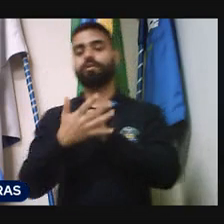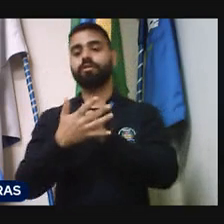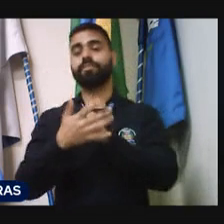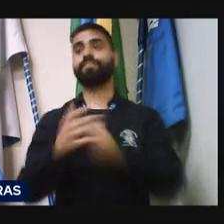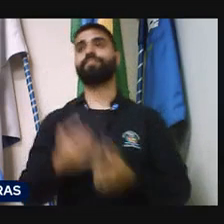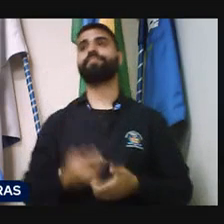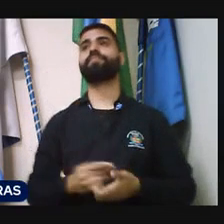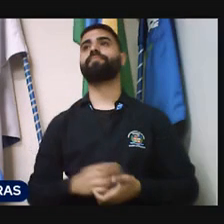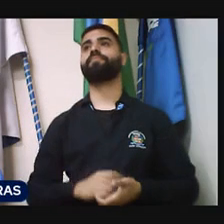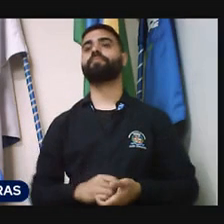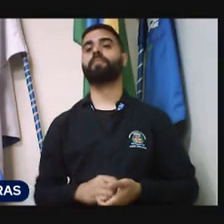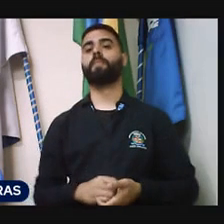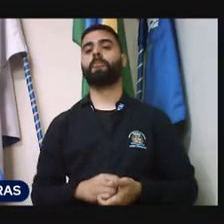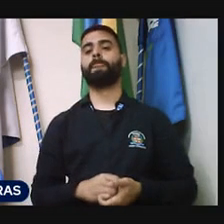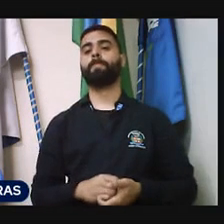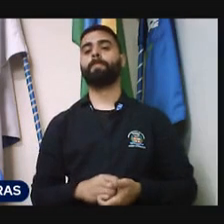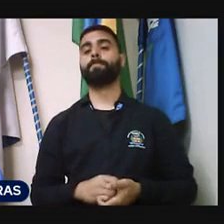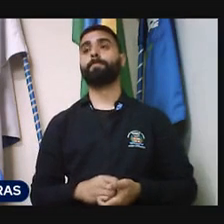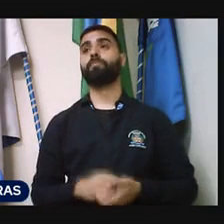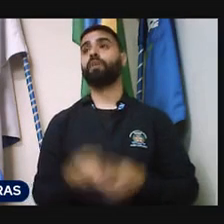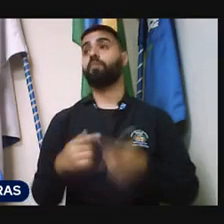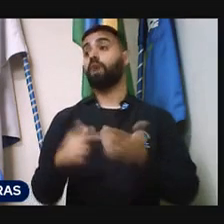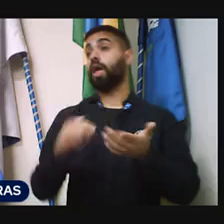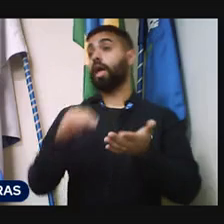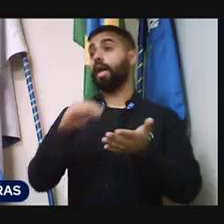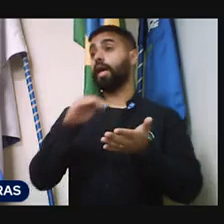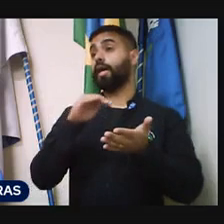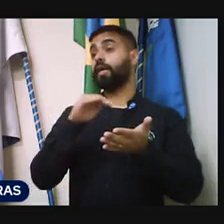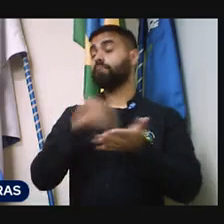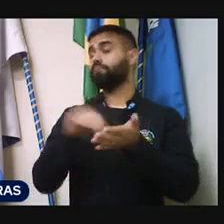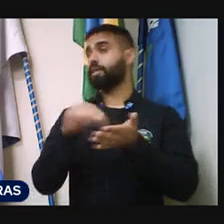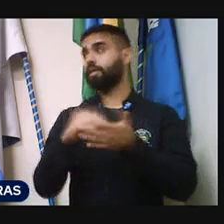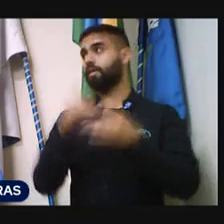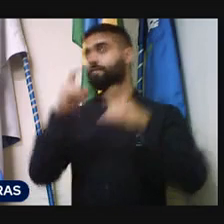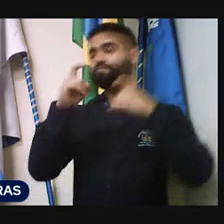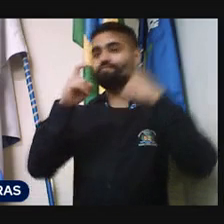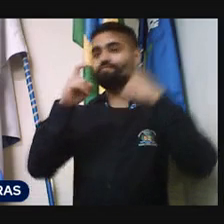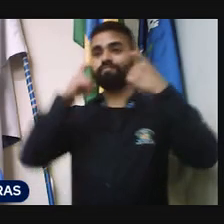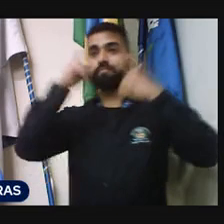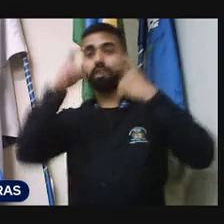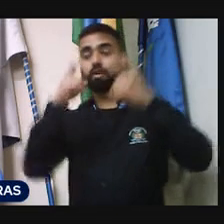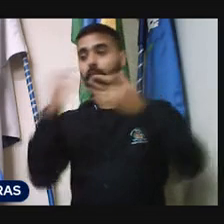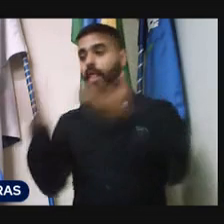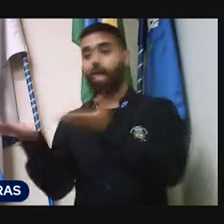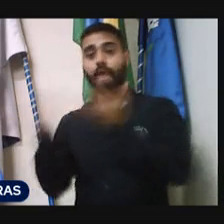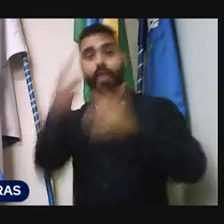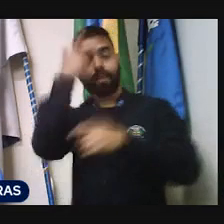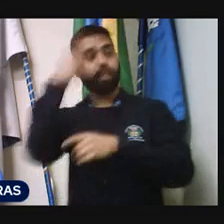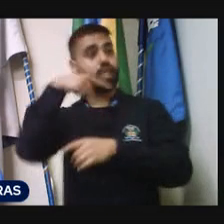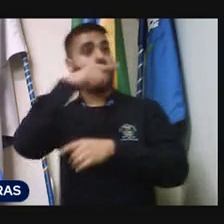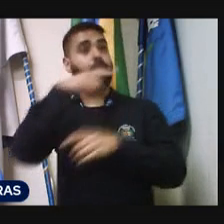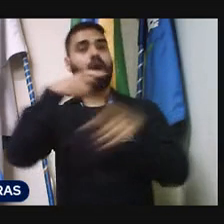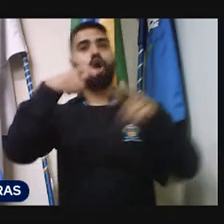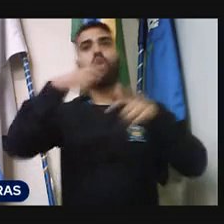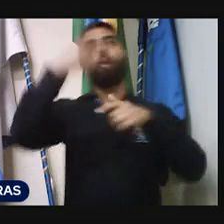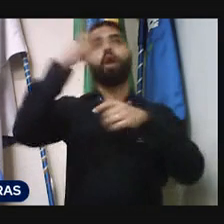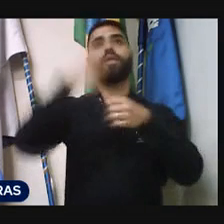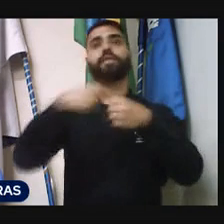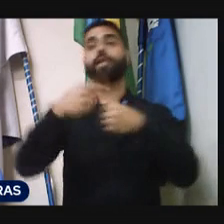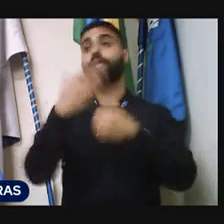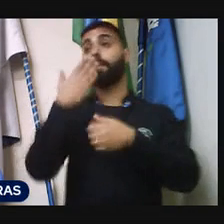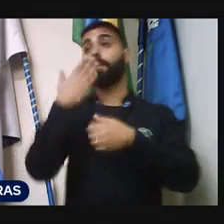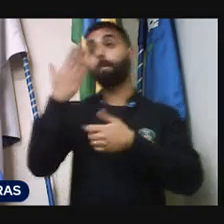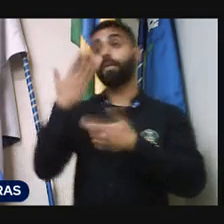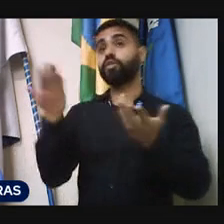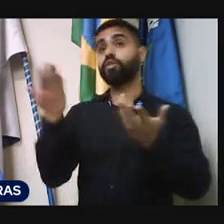no atendimento e a secretaria tava muito né preocupada mandando os pacientes para o regional bom e nos